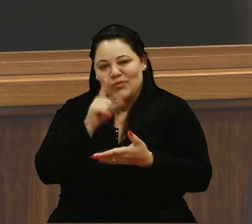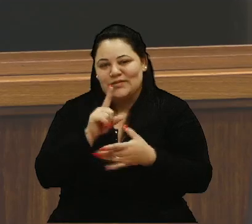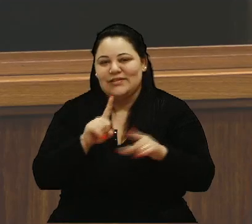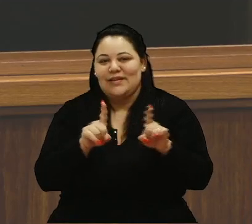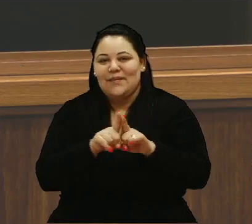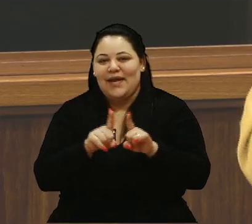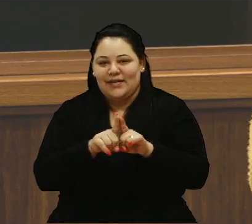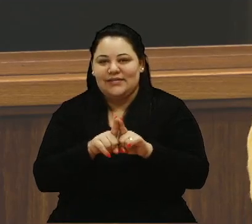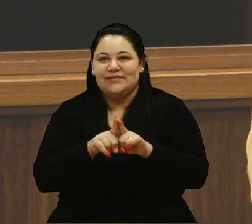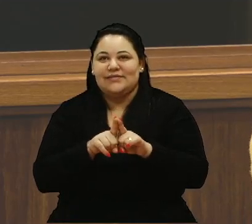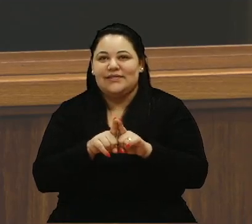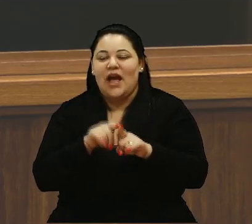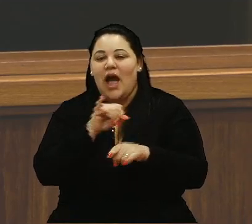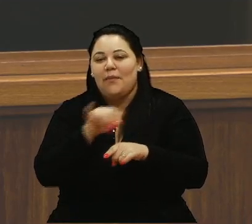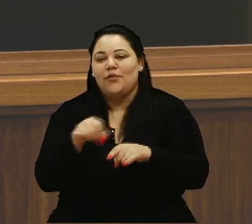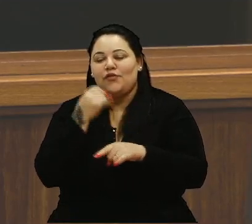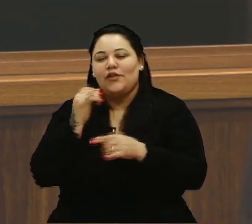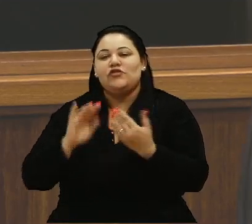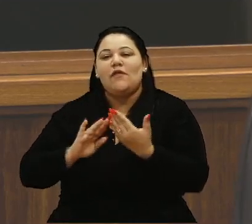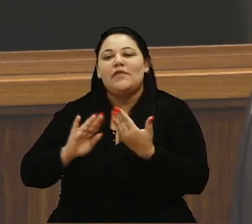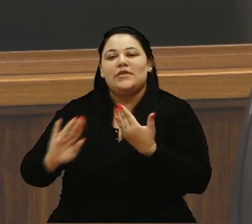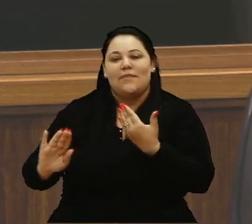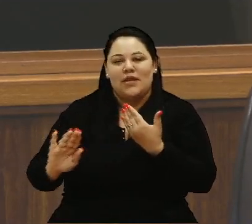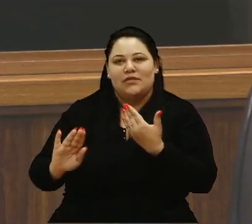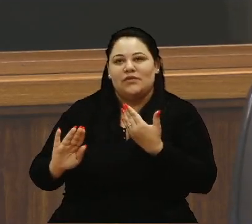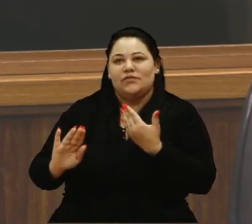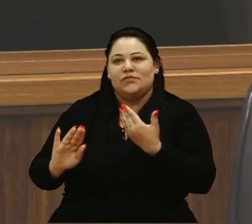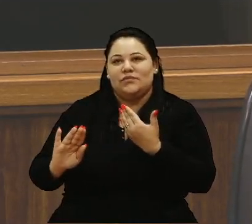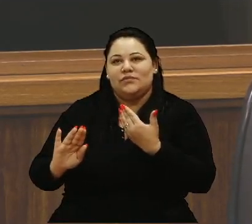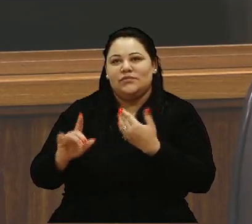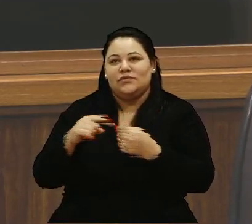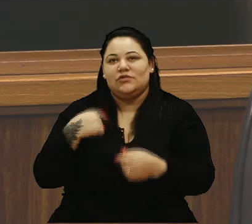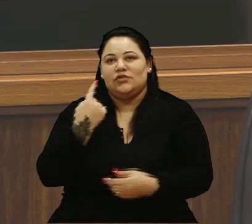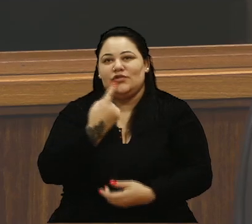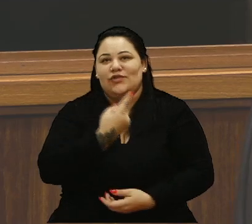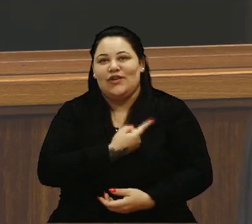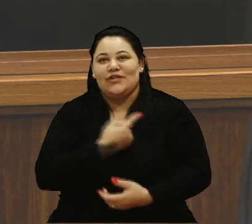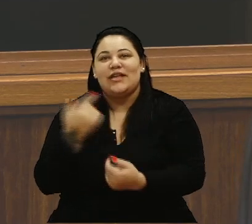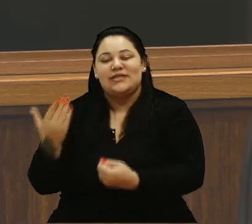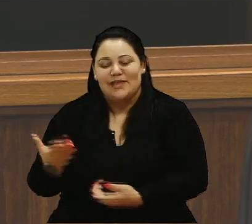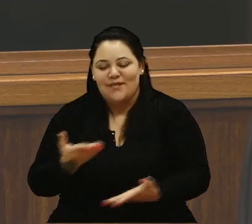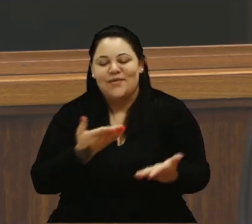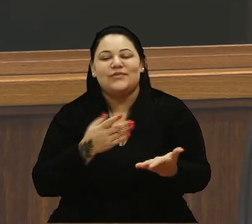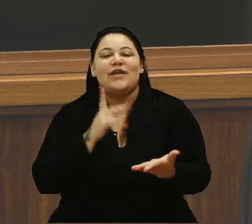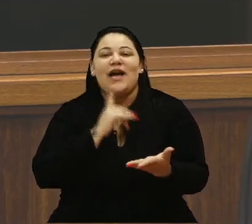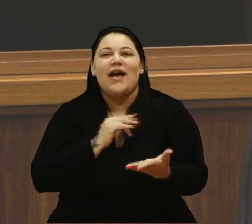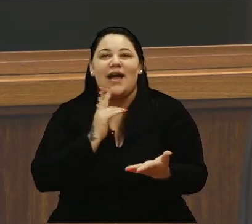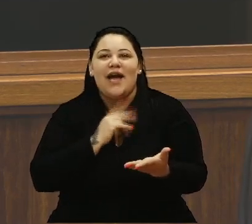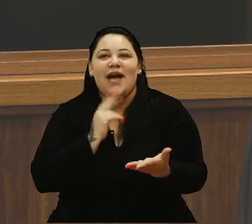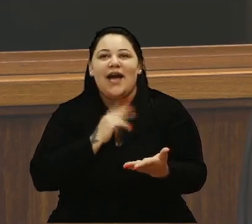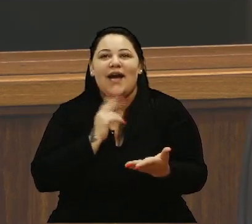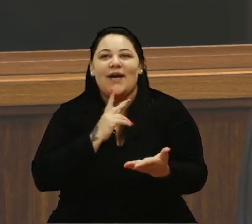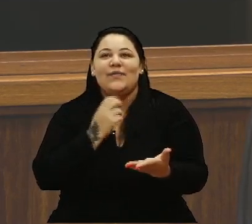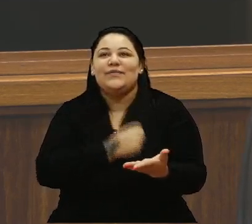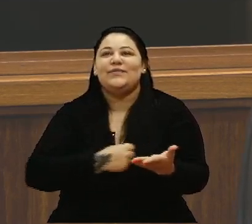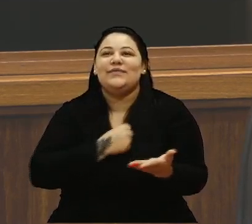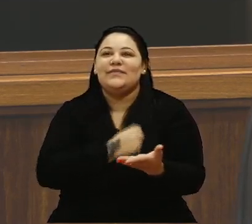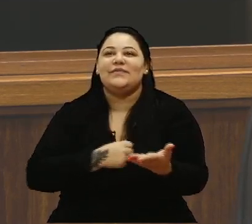possível, aproveita essa licença aqui, nós receberemos o vereador Renato aqui com muitas saudades.